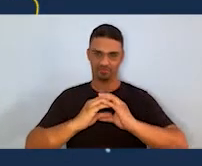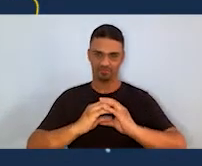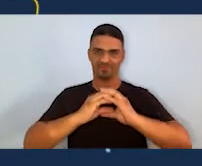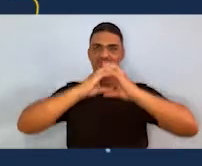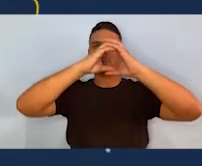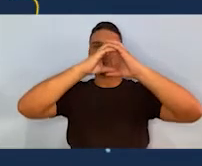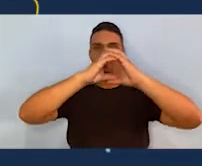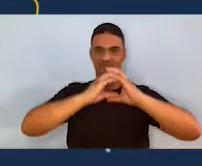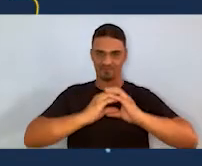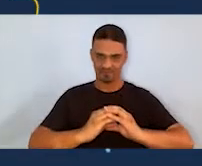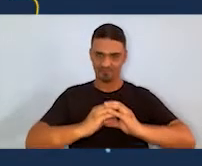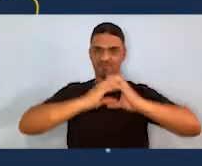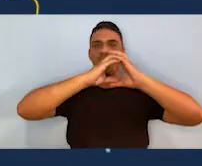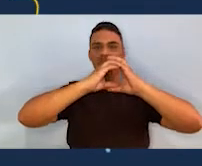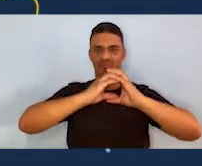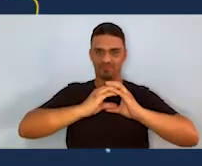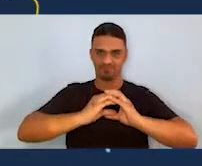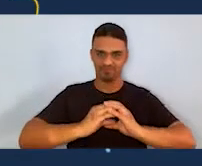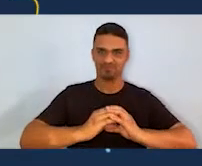estar pulando.